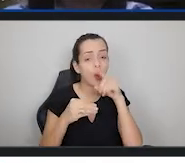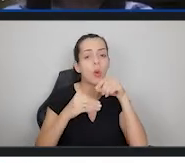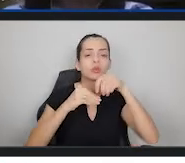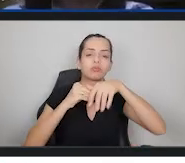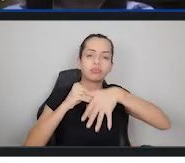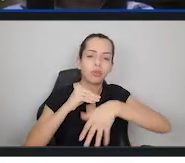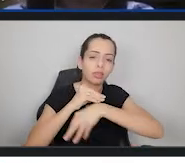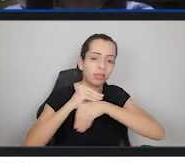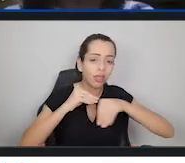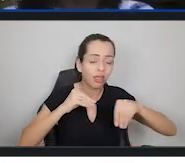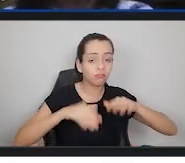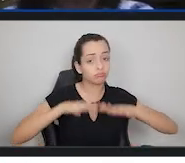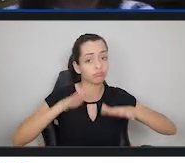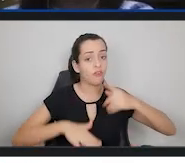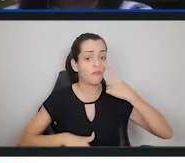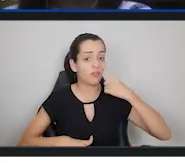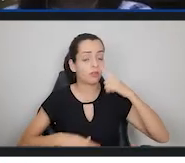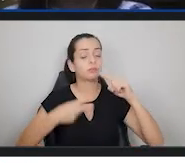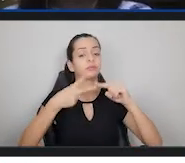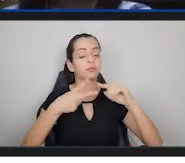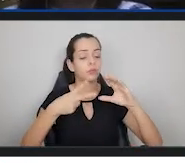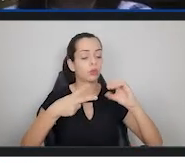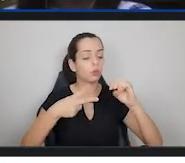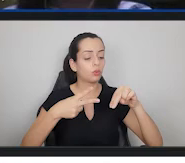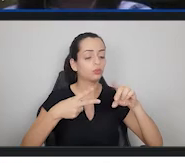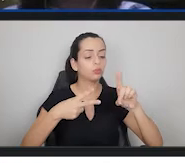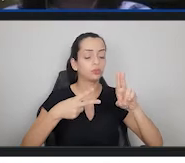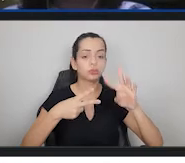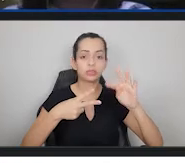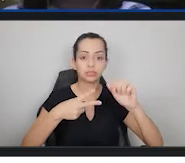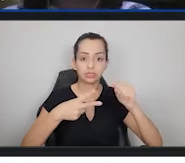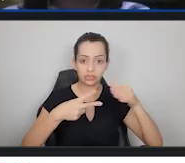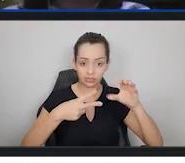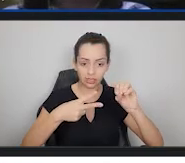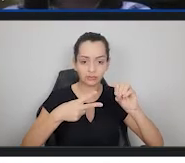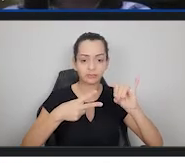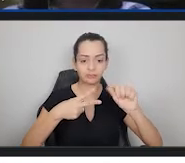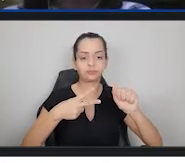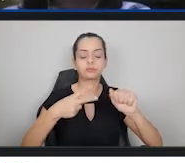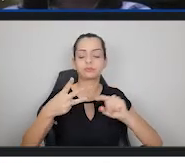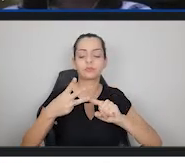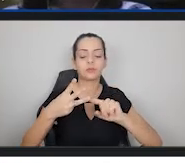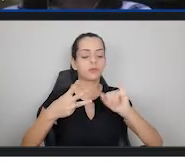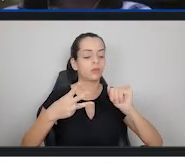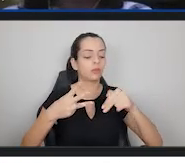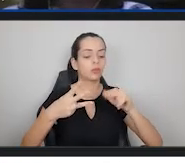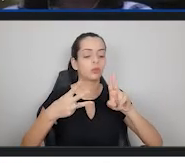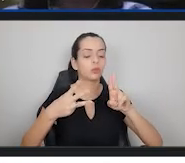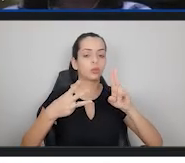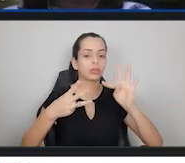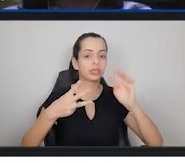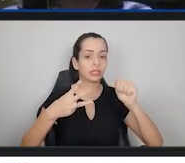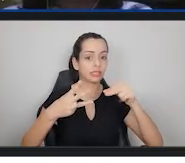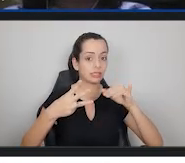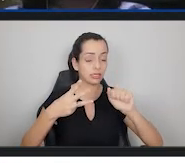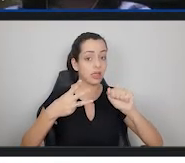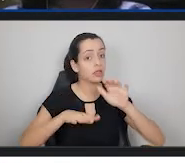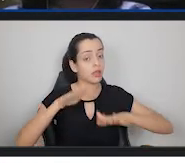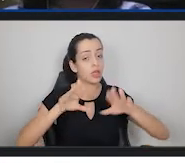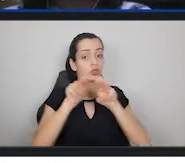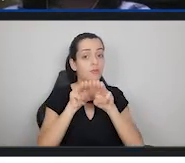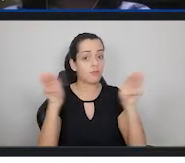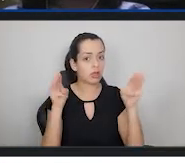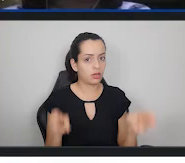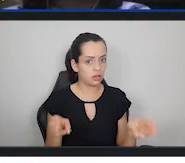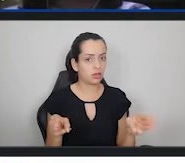um isolador trincado, que é o caso do vitrificado, eu posso ter passagem para a terra, tá? Então, a condutância está